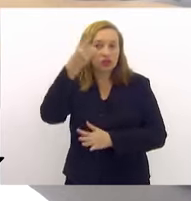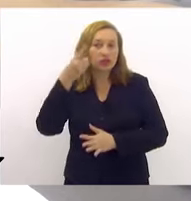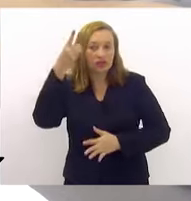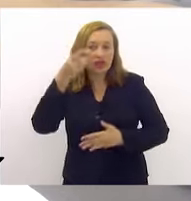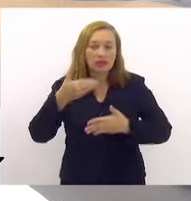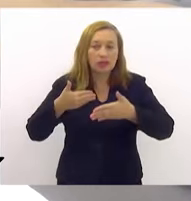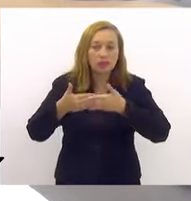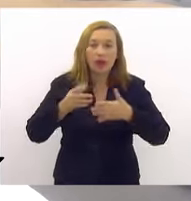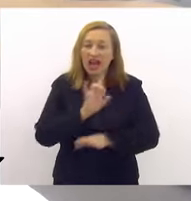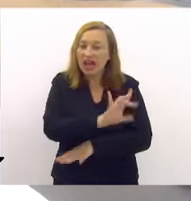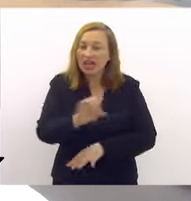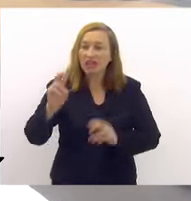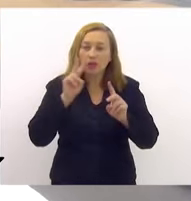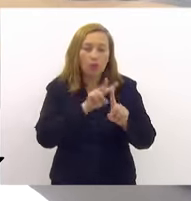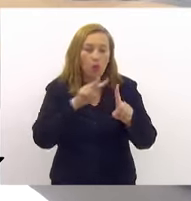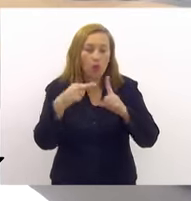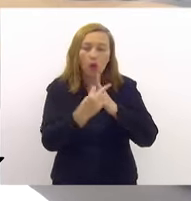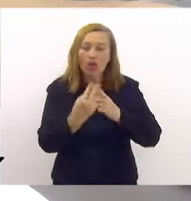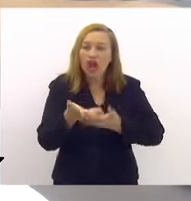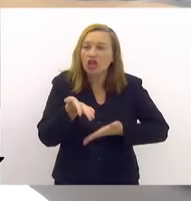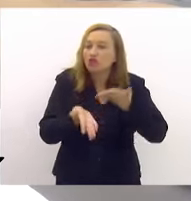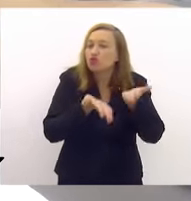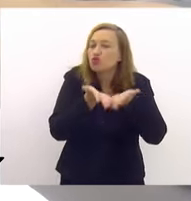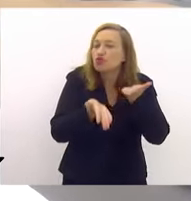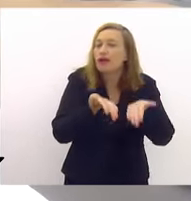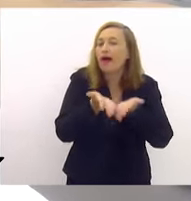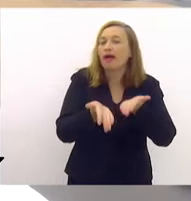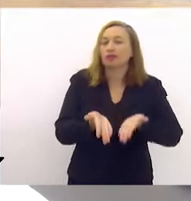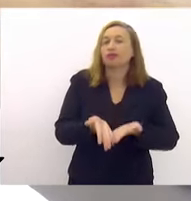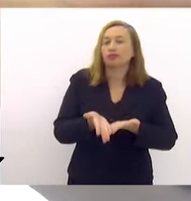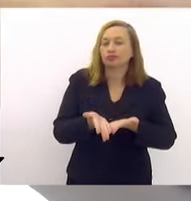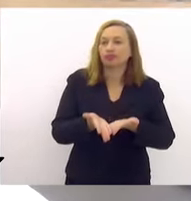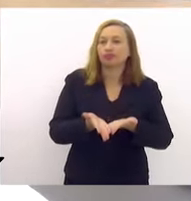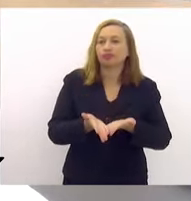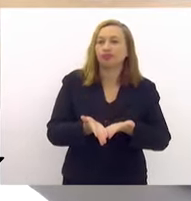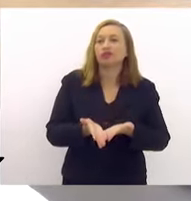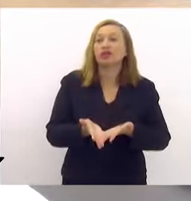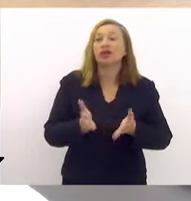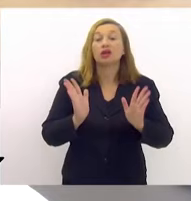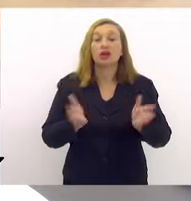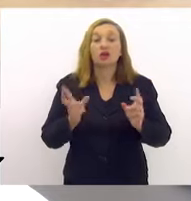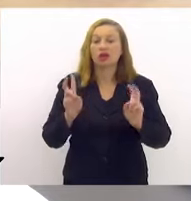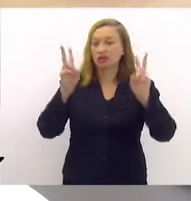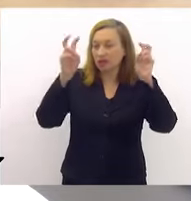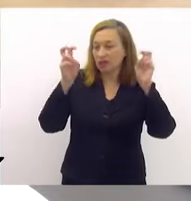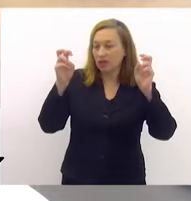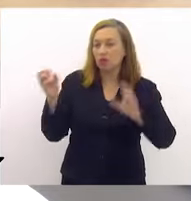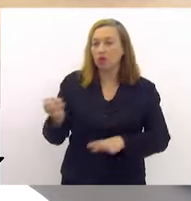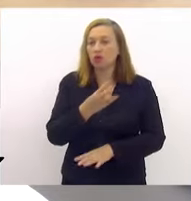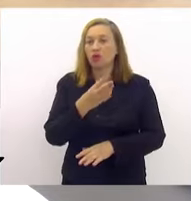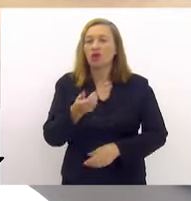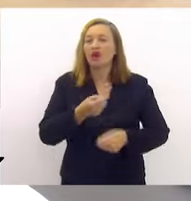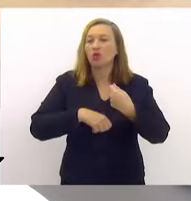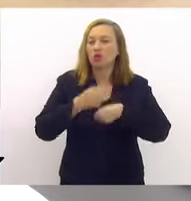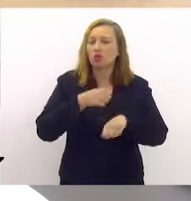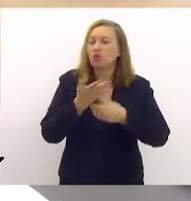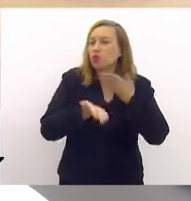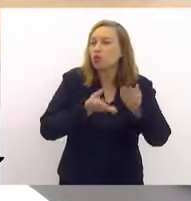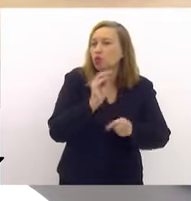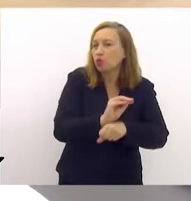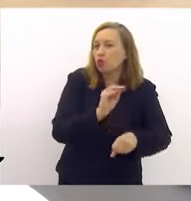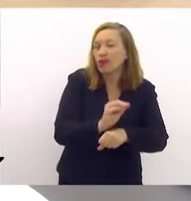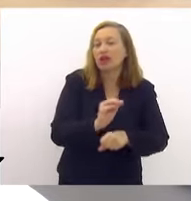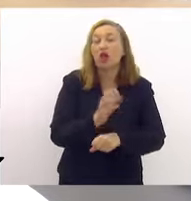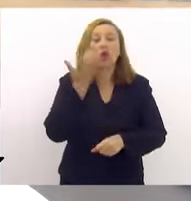vertente, esse olhar do cuidado, essa ética do cuidado, e agora esse termo novo, economia do cuidado. Eu acho que a gente